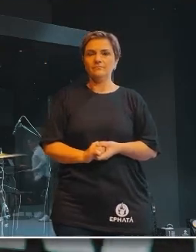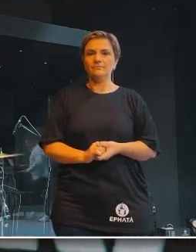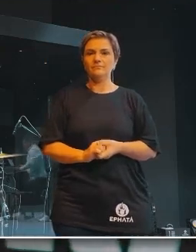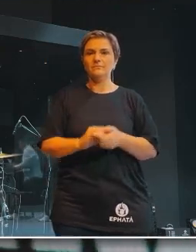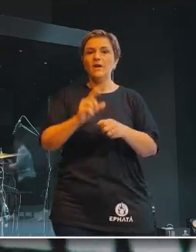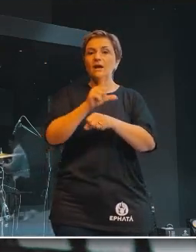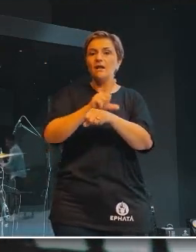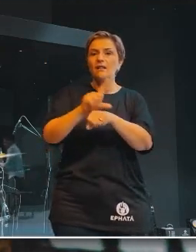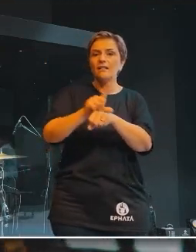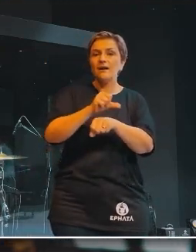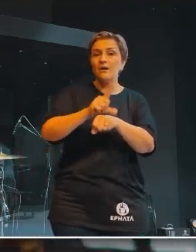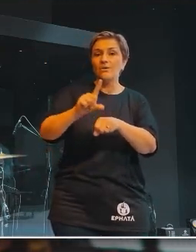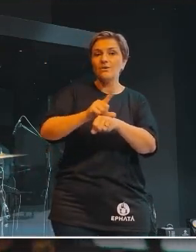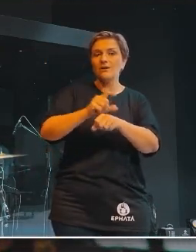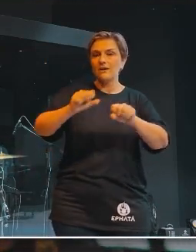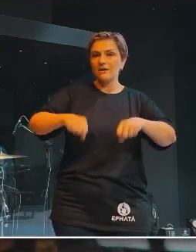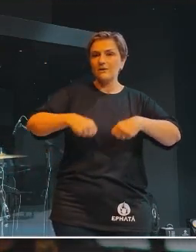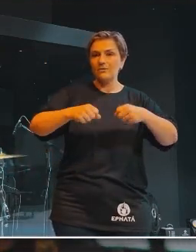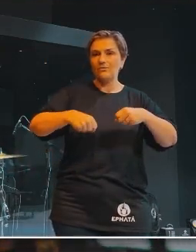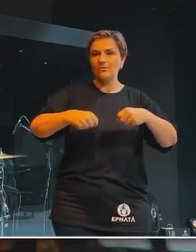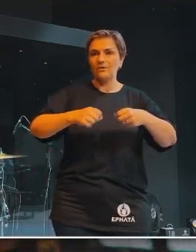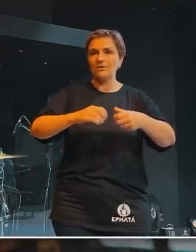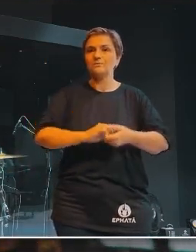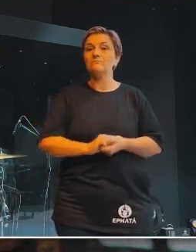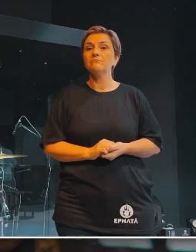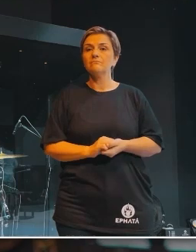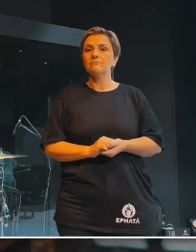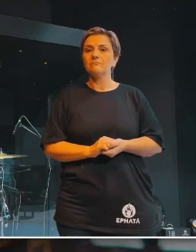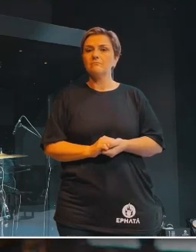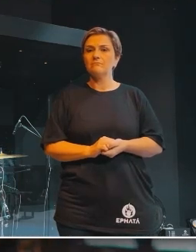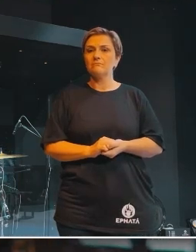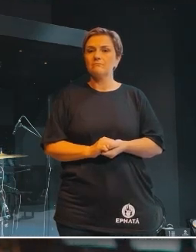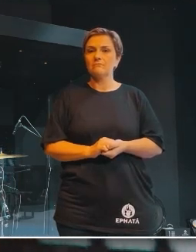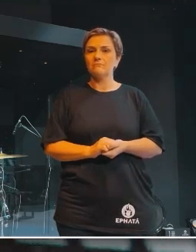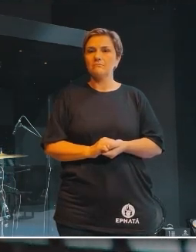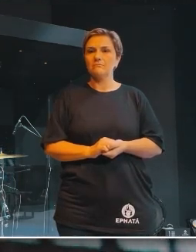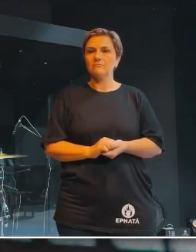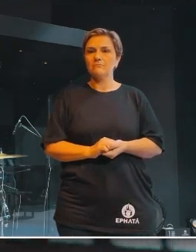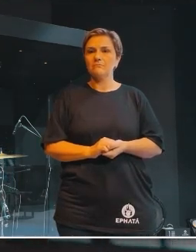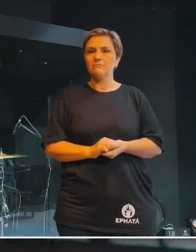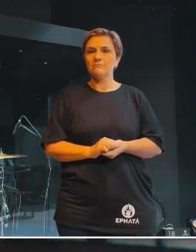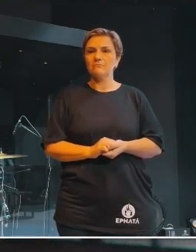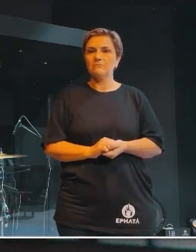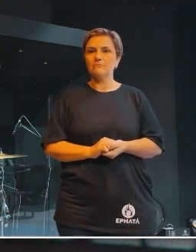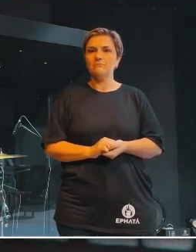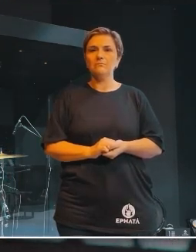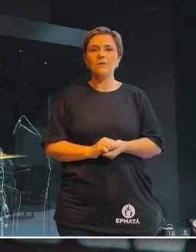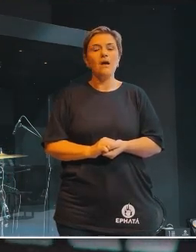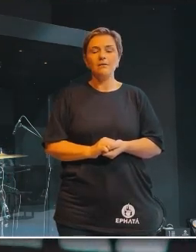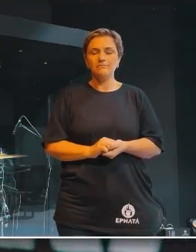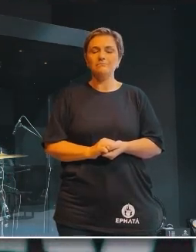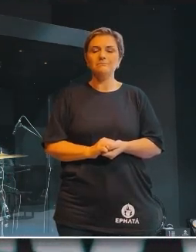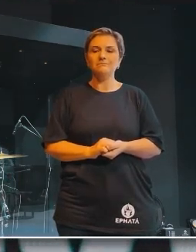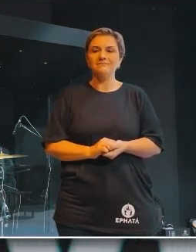Lagoinha Canoas, eu estou nessa noite sem voz para te dizer: tenha bom ânimo,